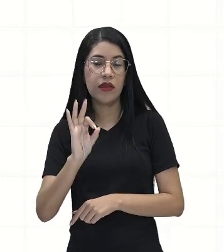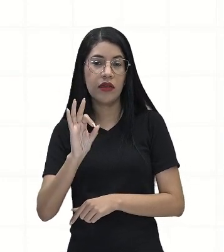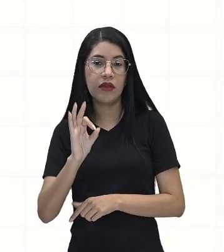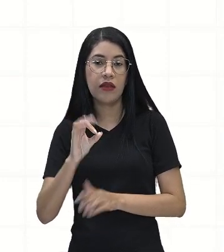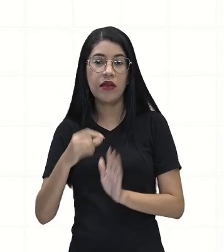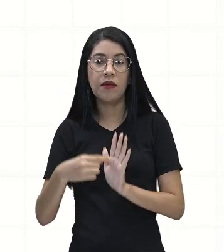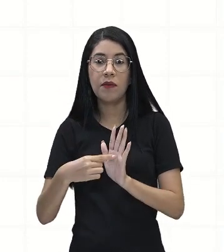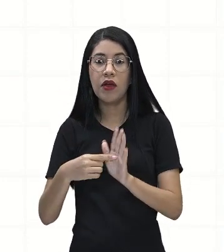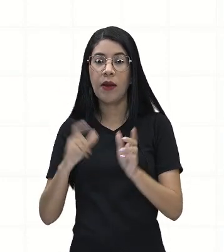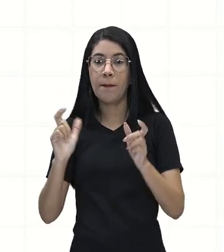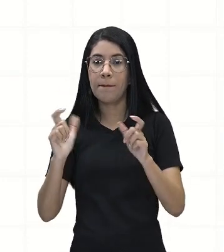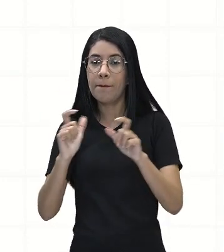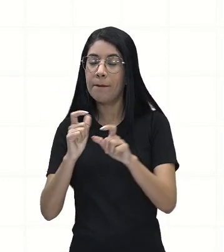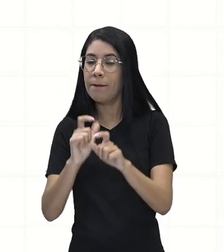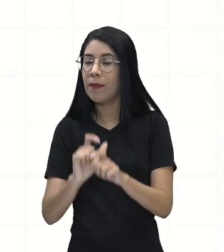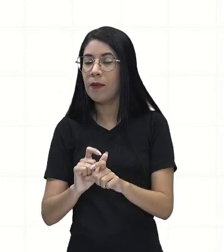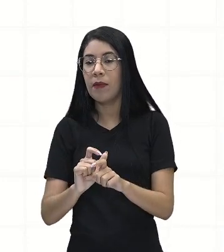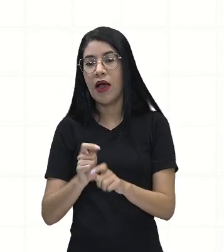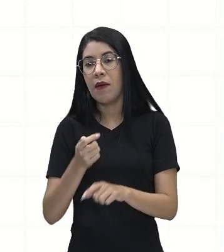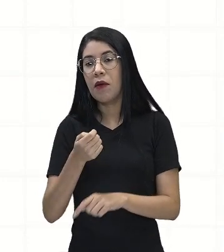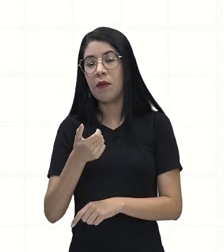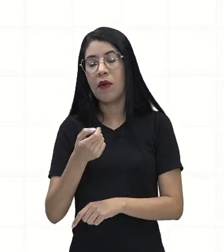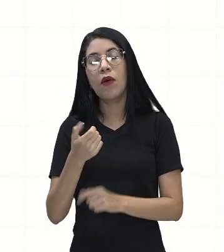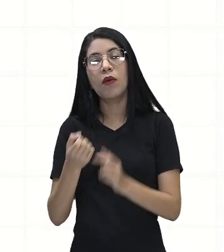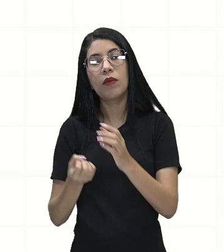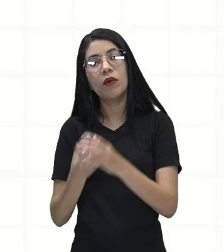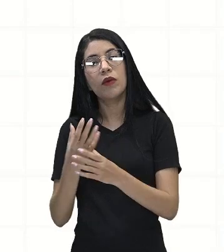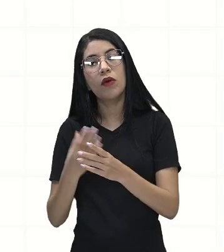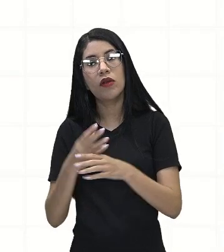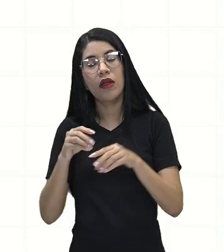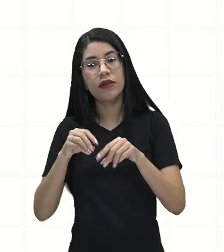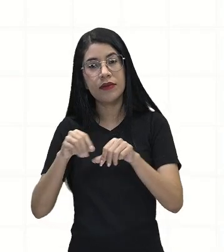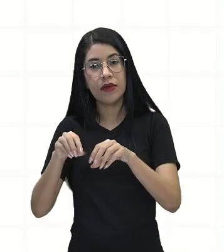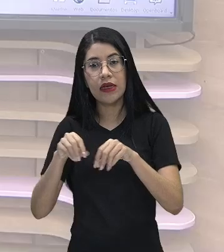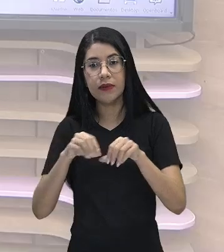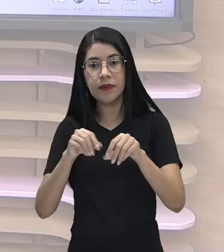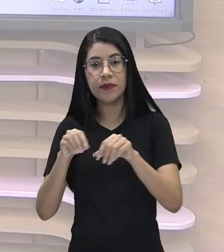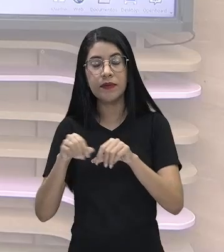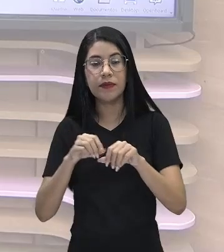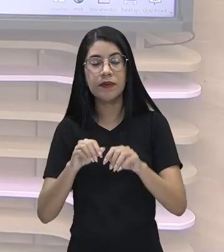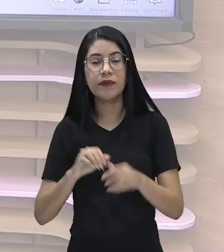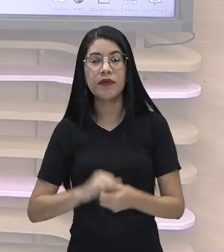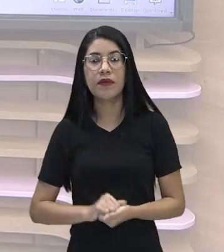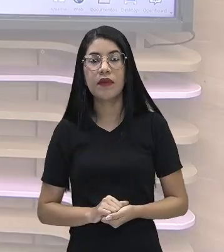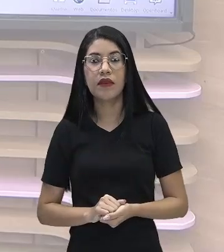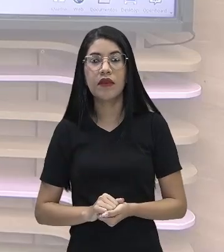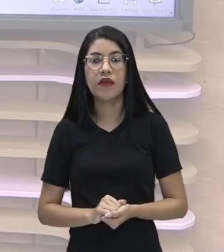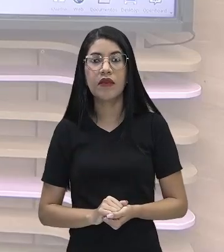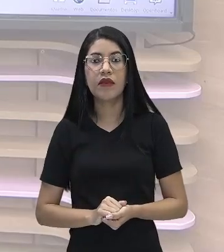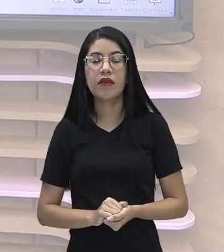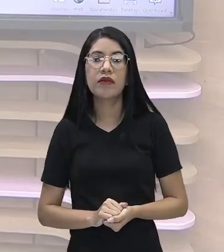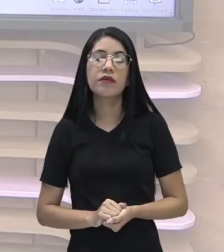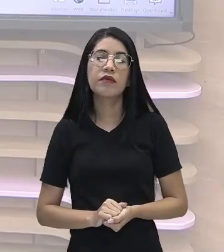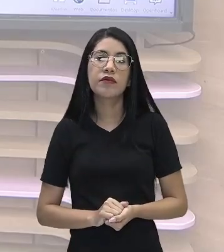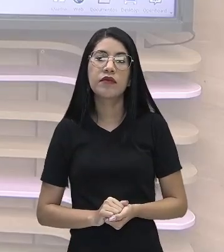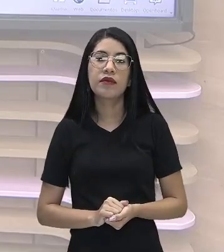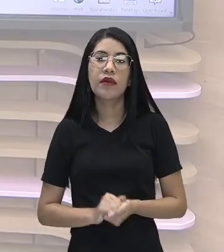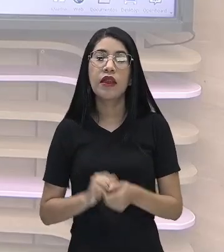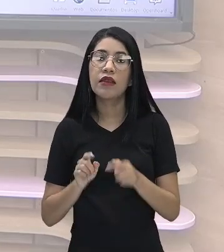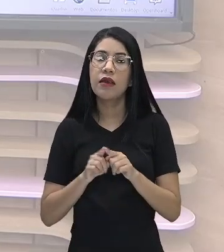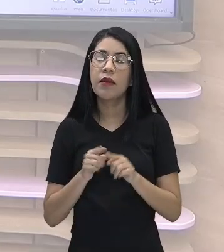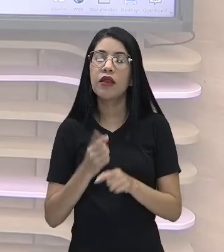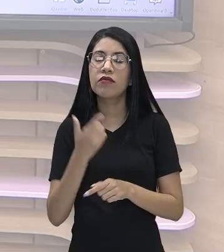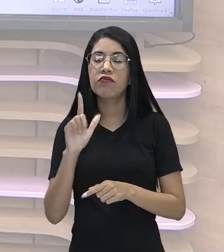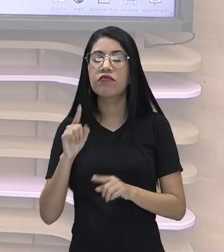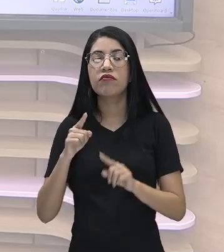indicar a menor produção de farinha de mandioca. Então, a gente tem outros tipos